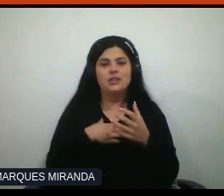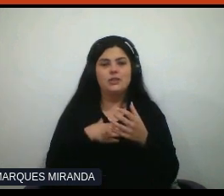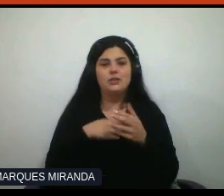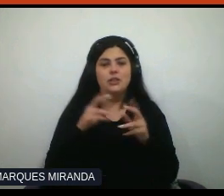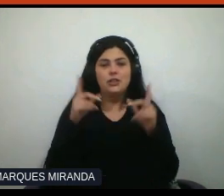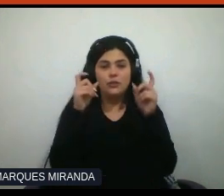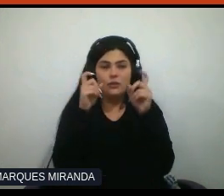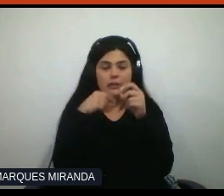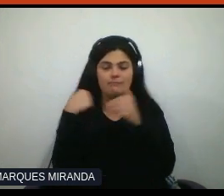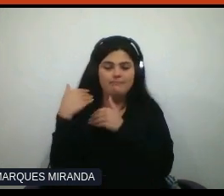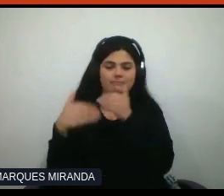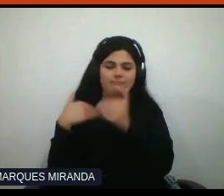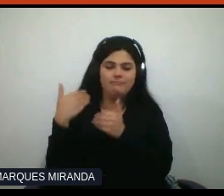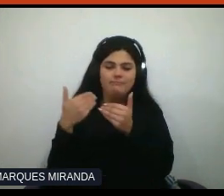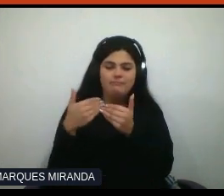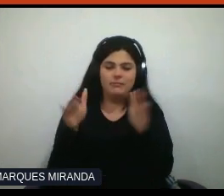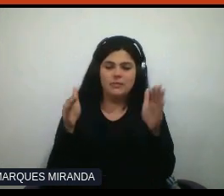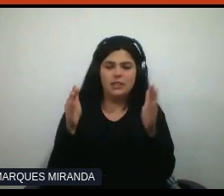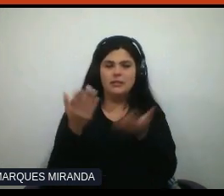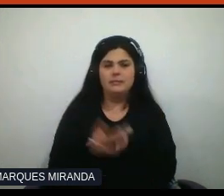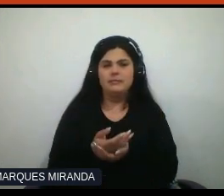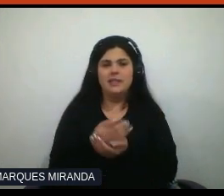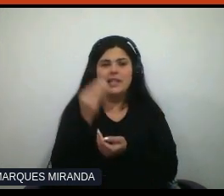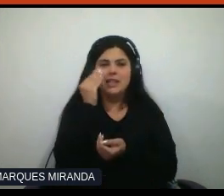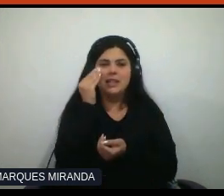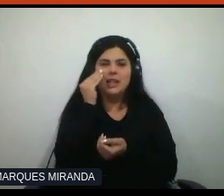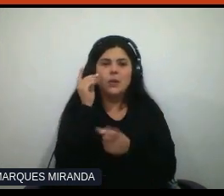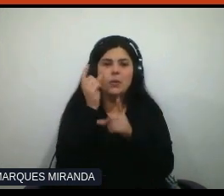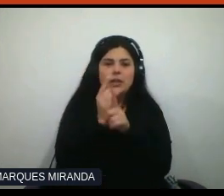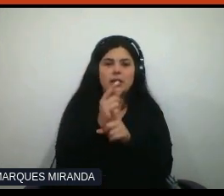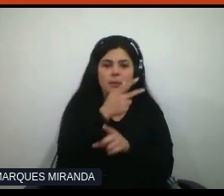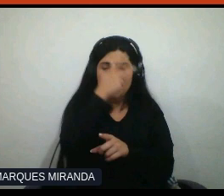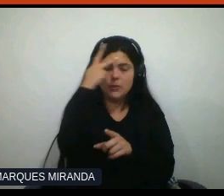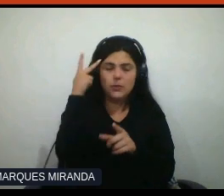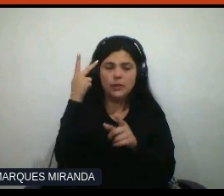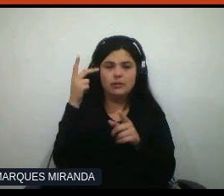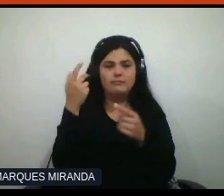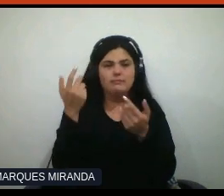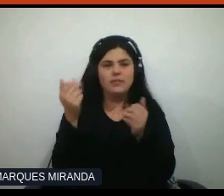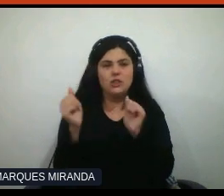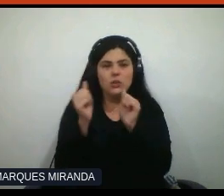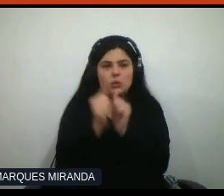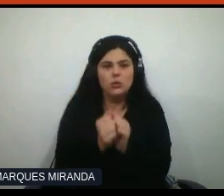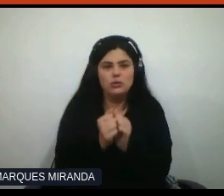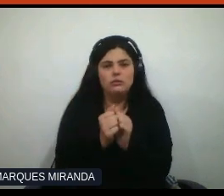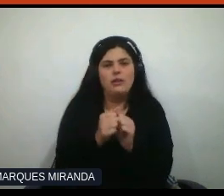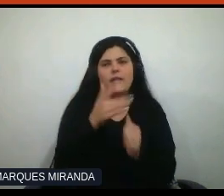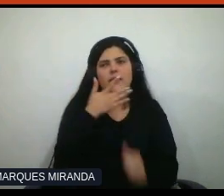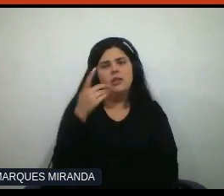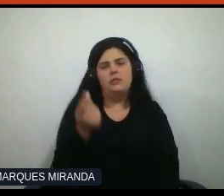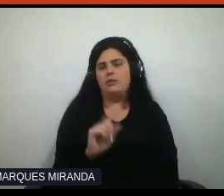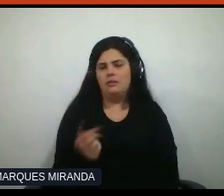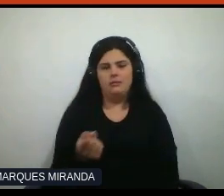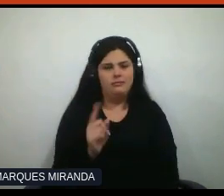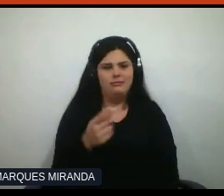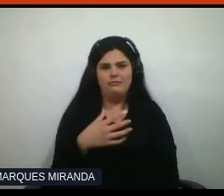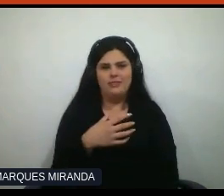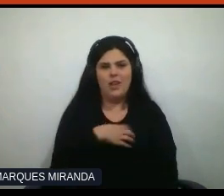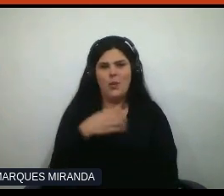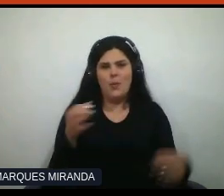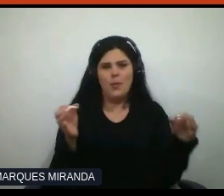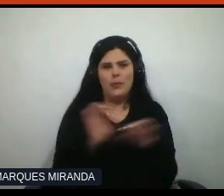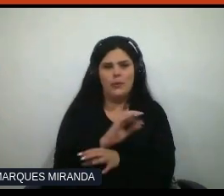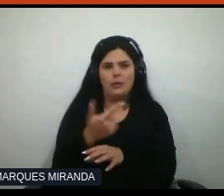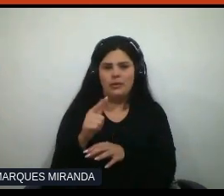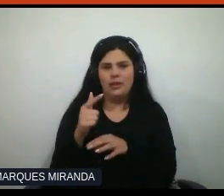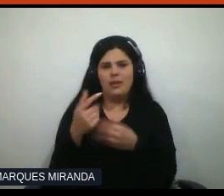de avançar, de me abrir. Então, tentar achar esses aliados, porque foi que nem eu falei, não é fácil. Não é uma fórmula pronta. Não vem aqui também entregar